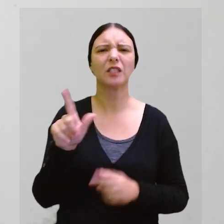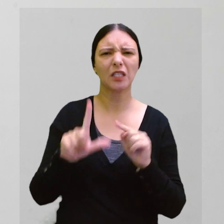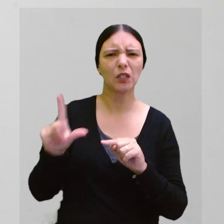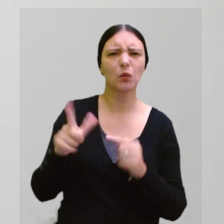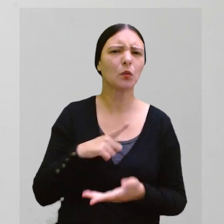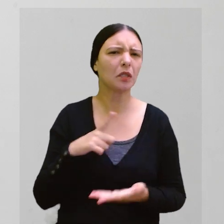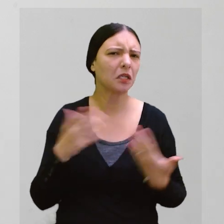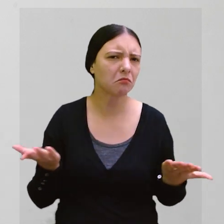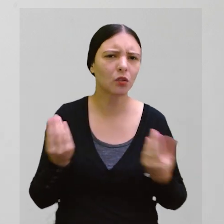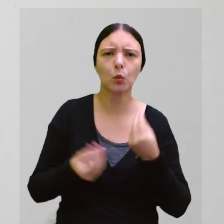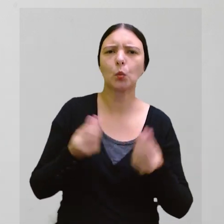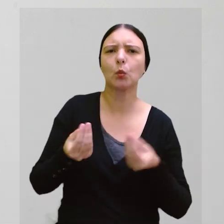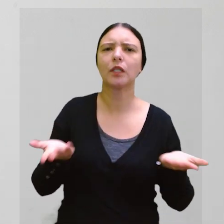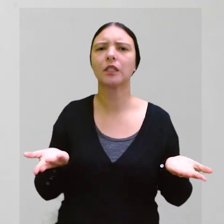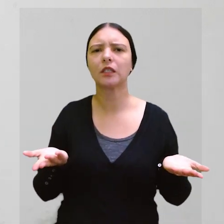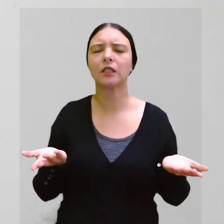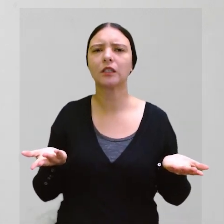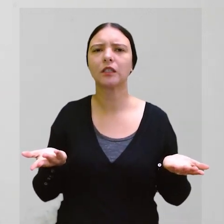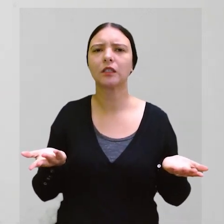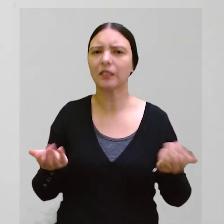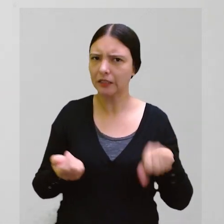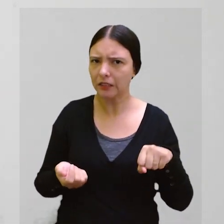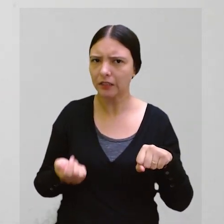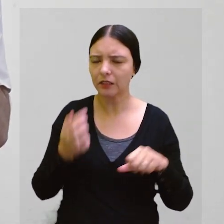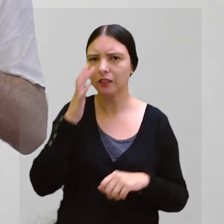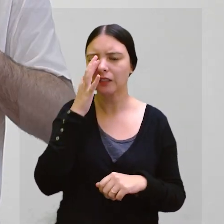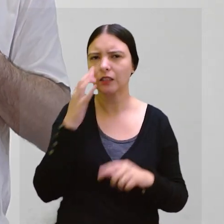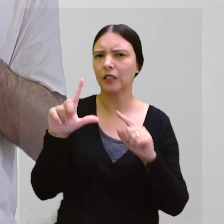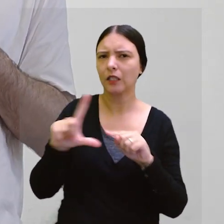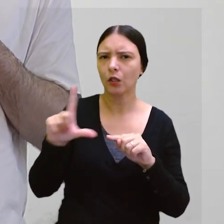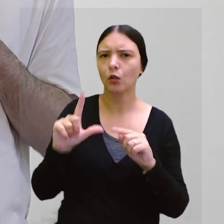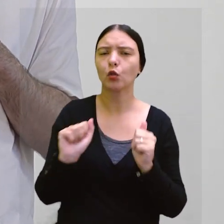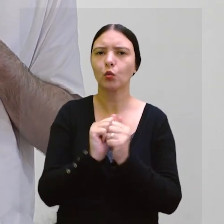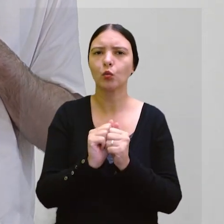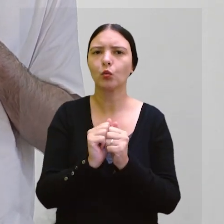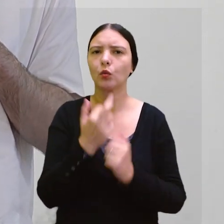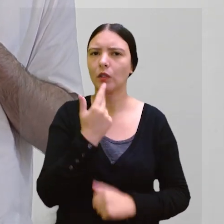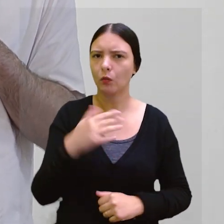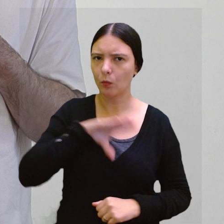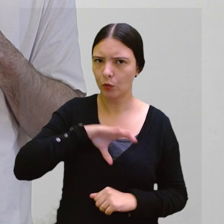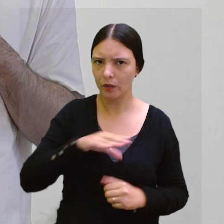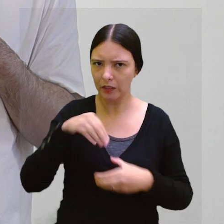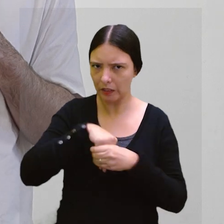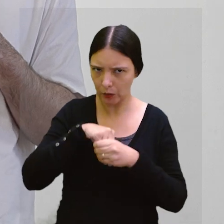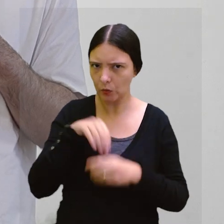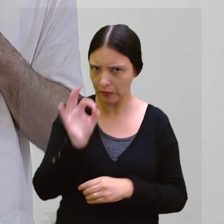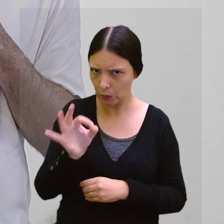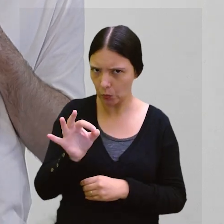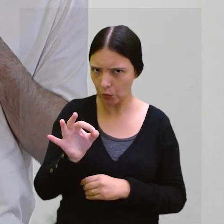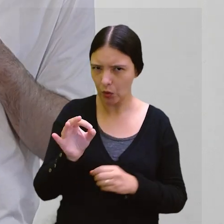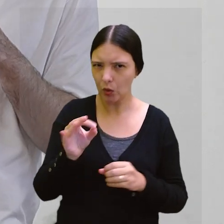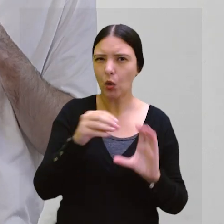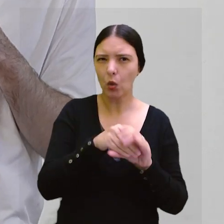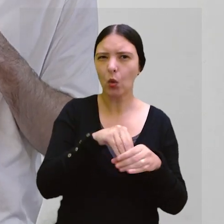literatura? Como que é a literatura? Sim? Tem literatura junto com língua portuguesa, não é isso? Como sendo um conteúdo,